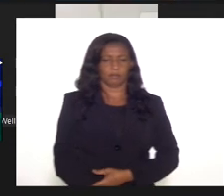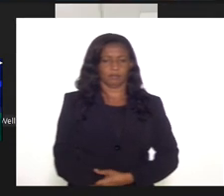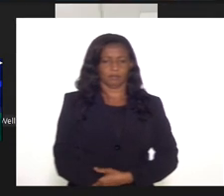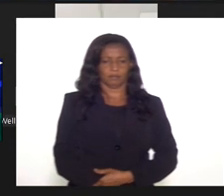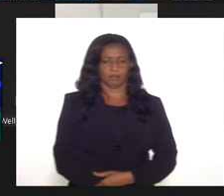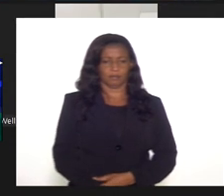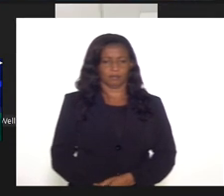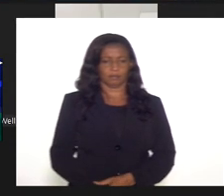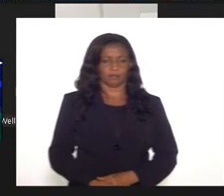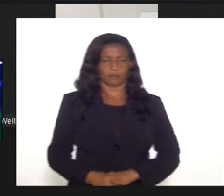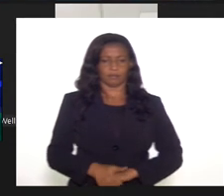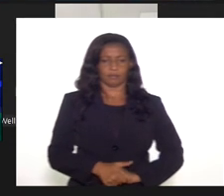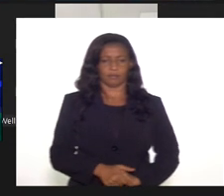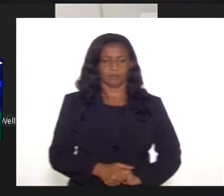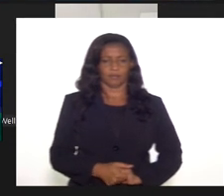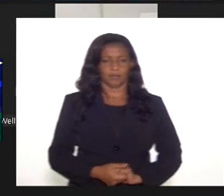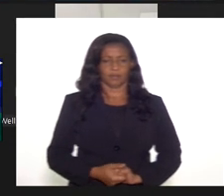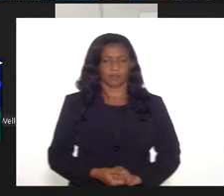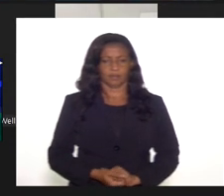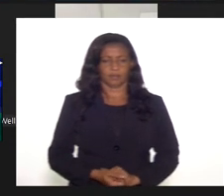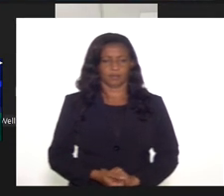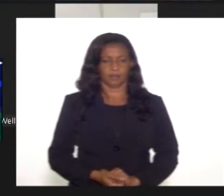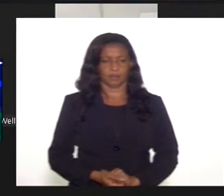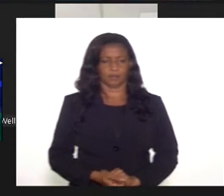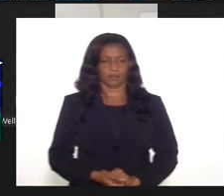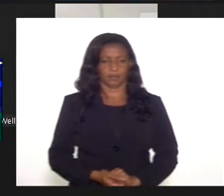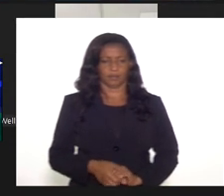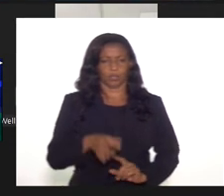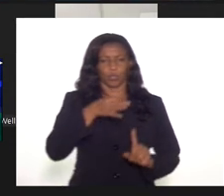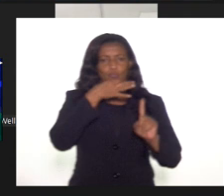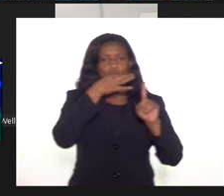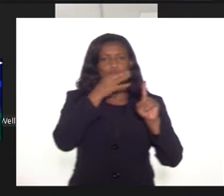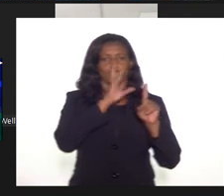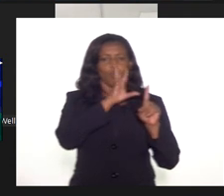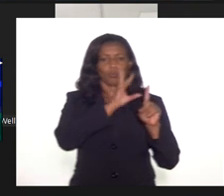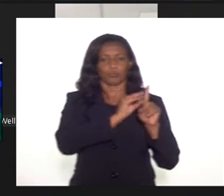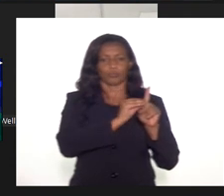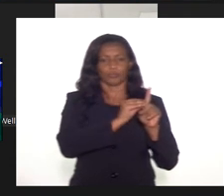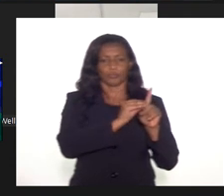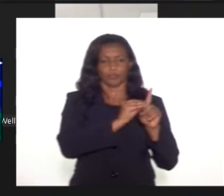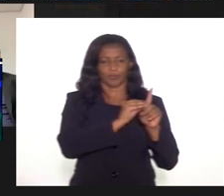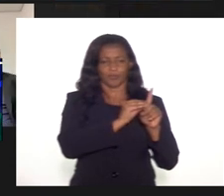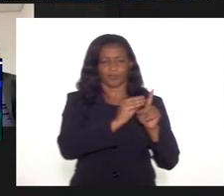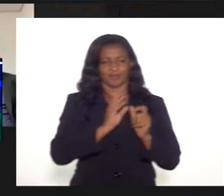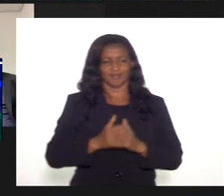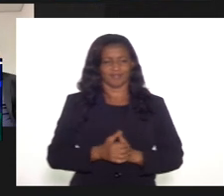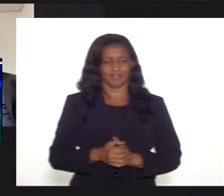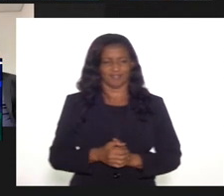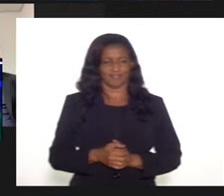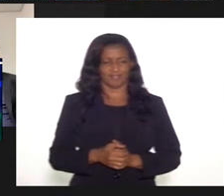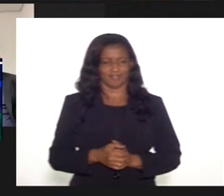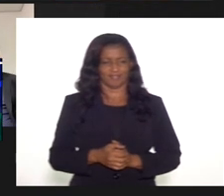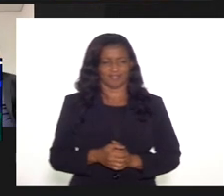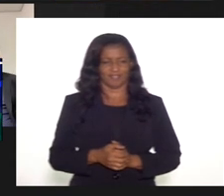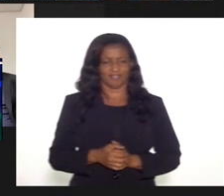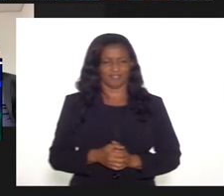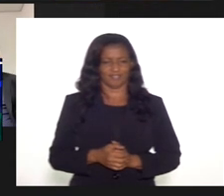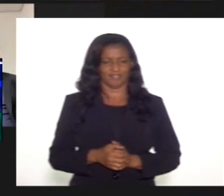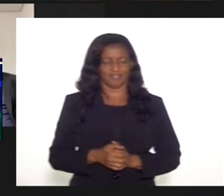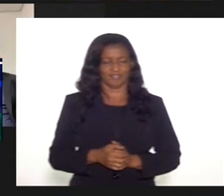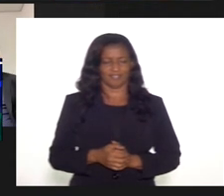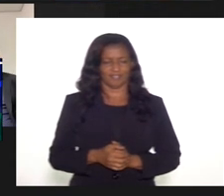Deputado enfermeira Rejane, seu áudio está fechado. Opa! Obrigado,